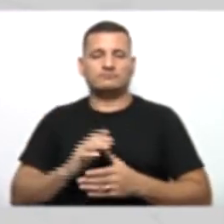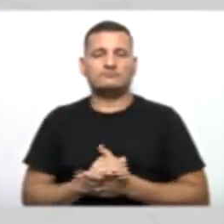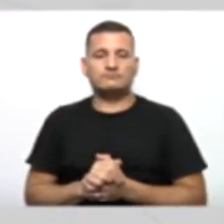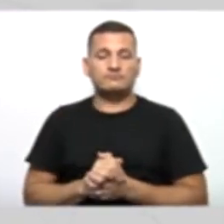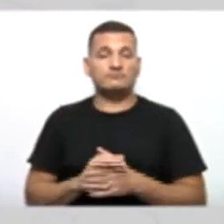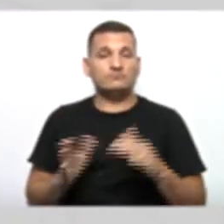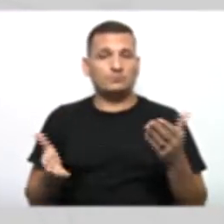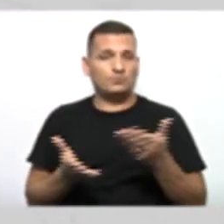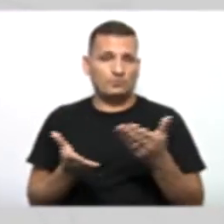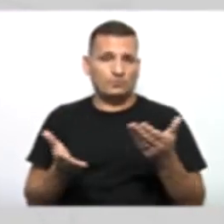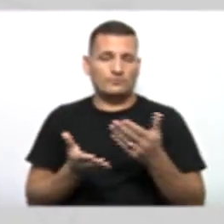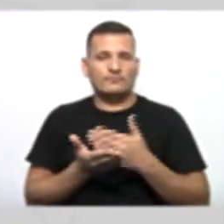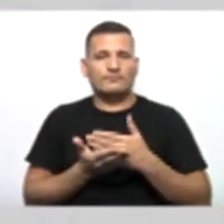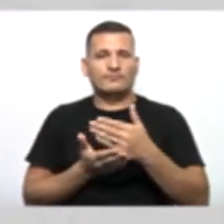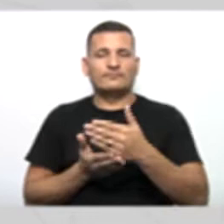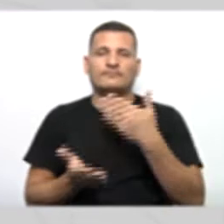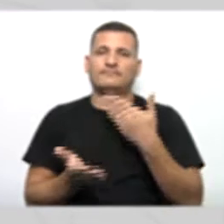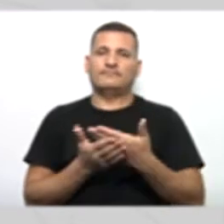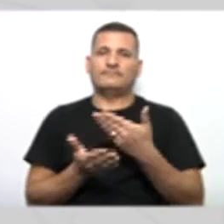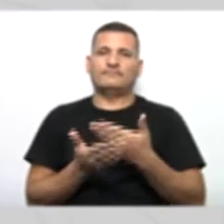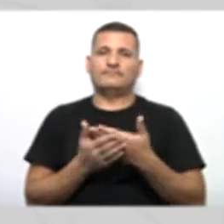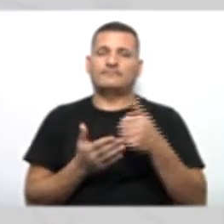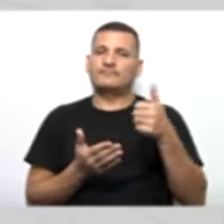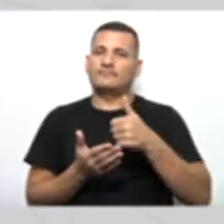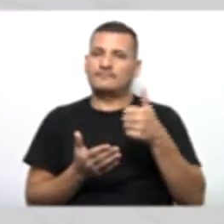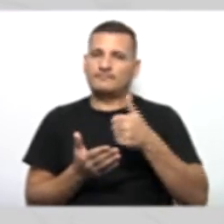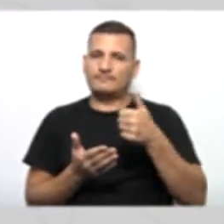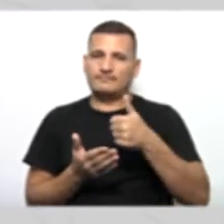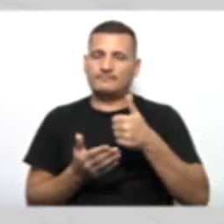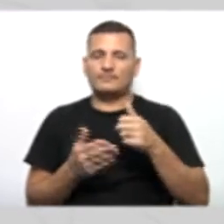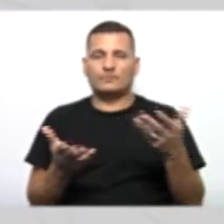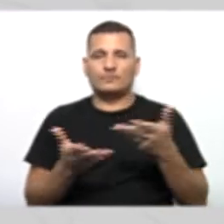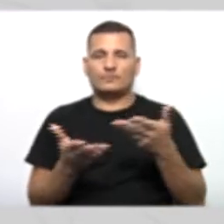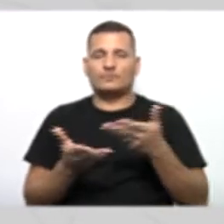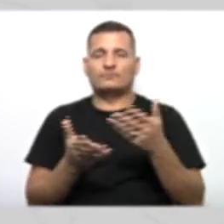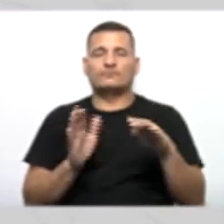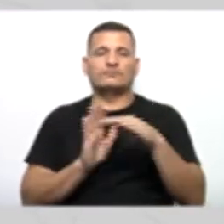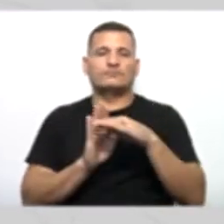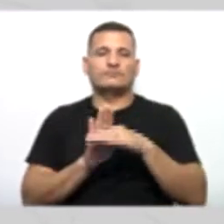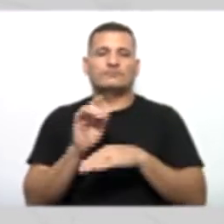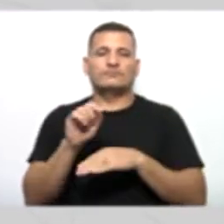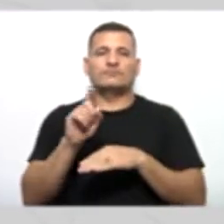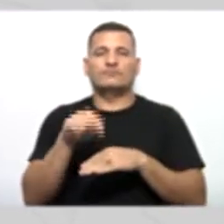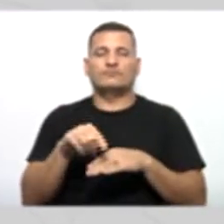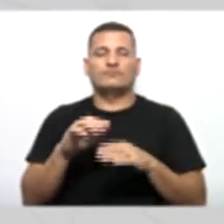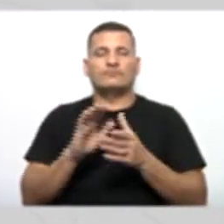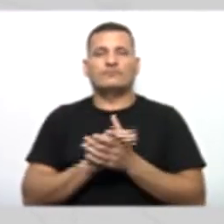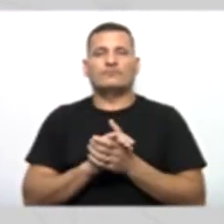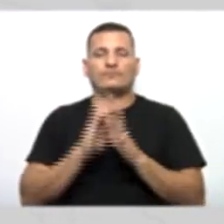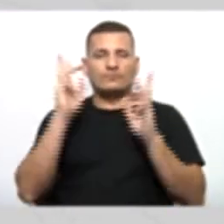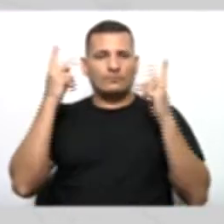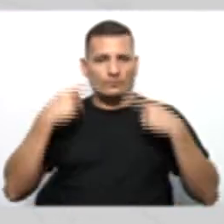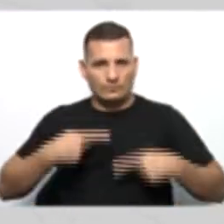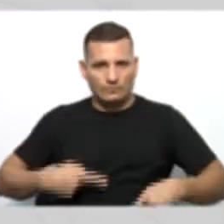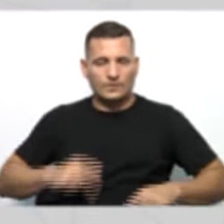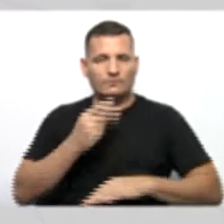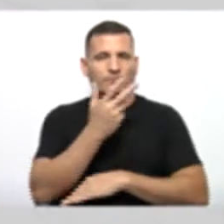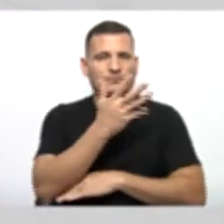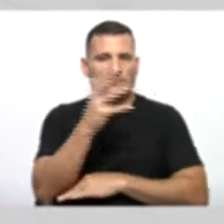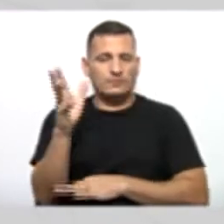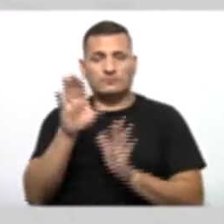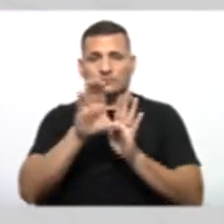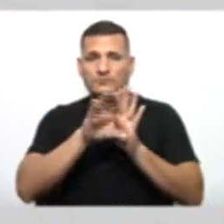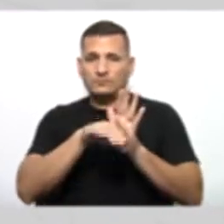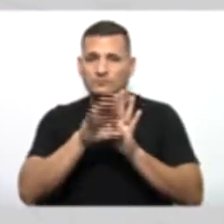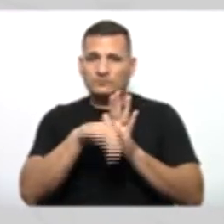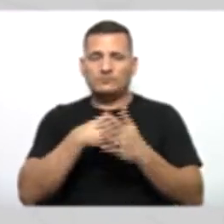Hoje nós estamos iniciando a teleaula 1. O nosso conteúdo de hoje é o homem, o meio ambiente e conceito de meio